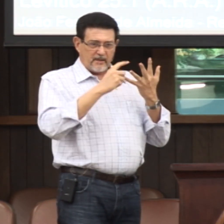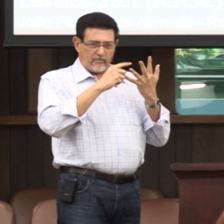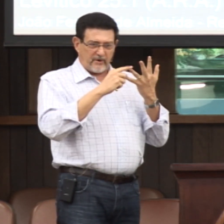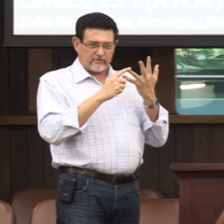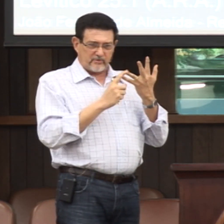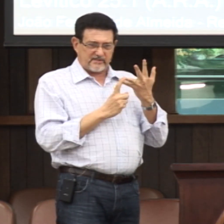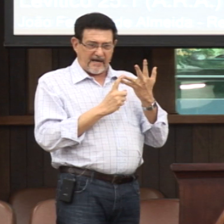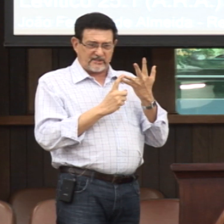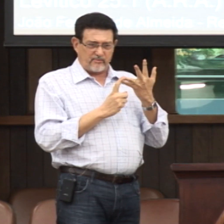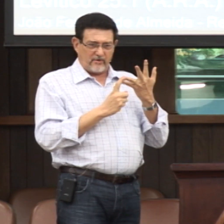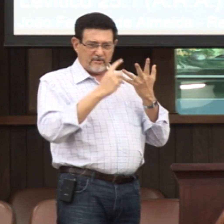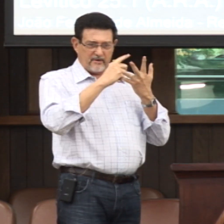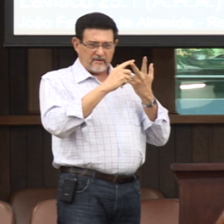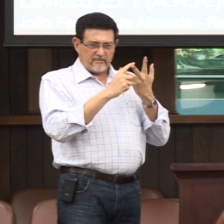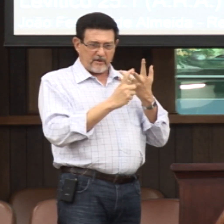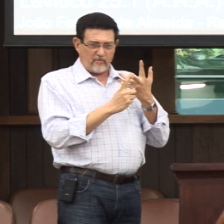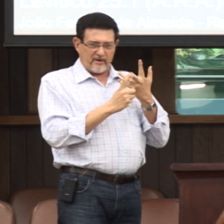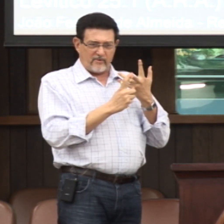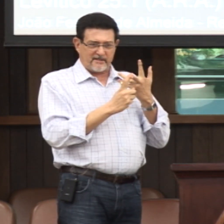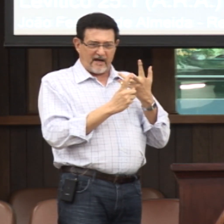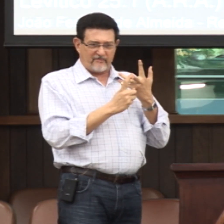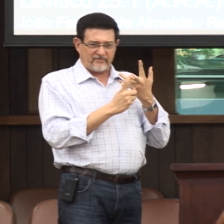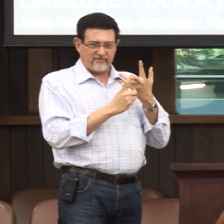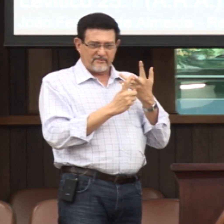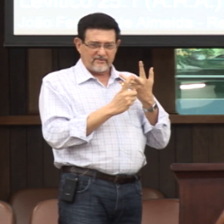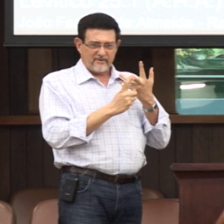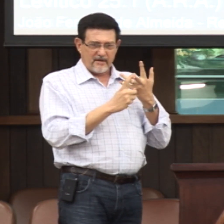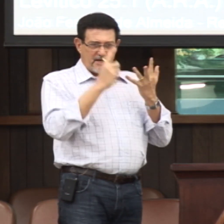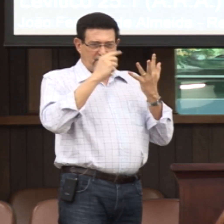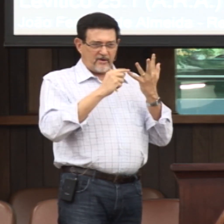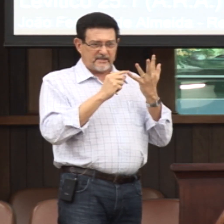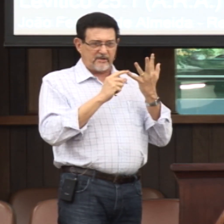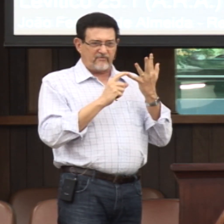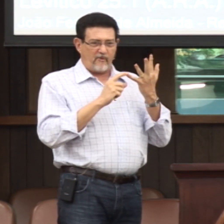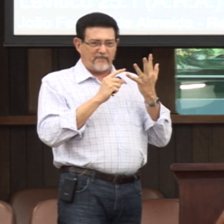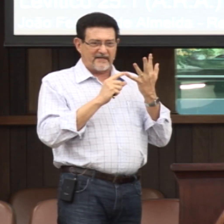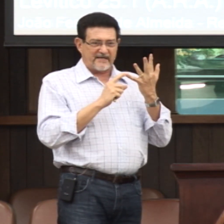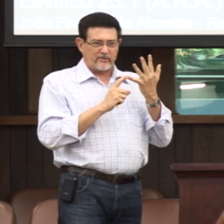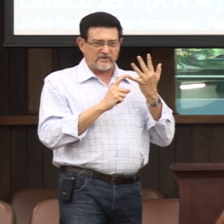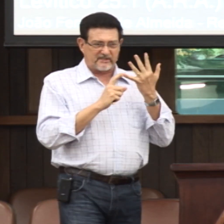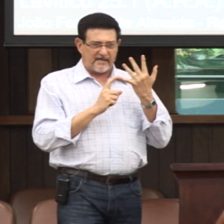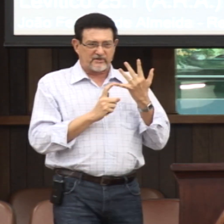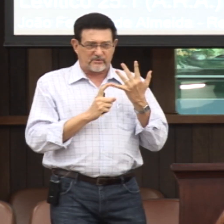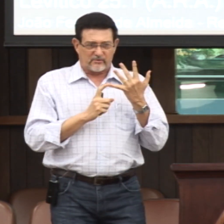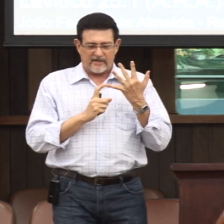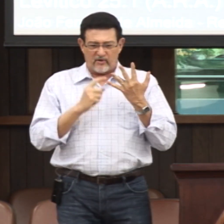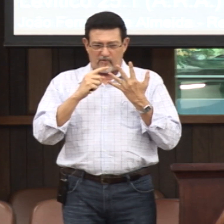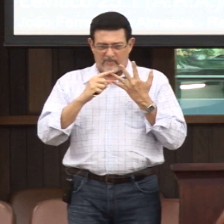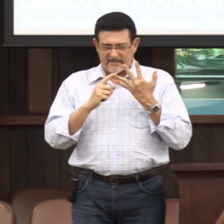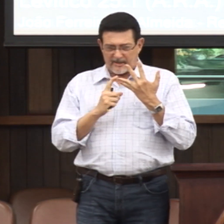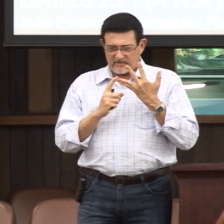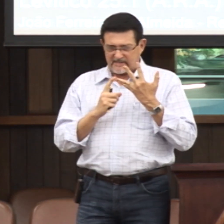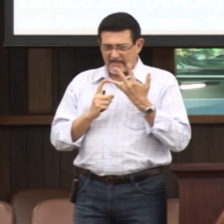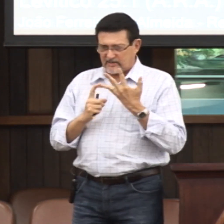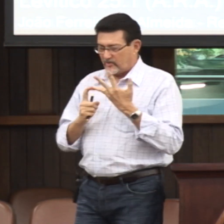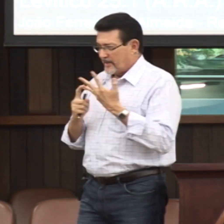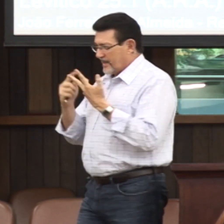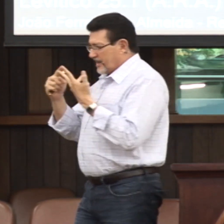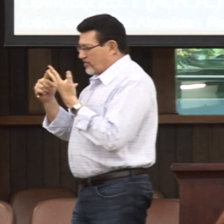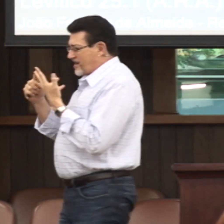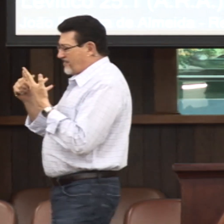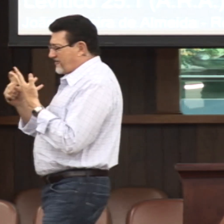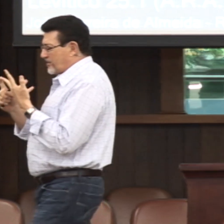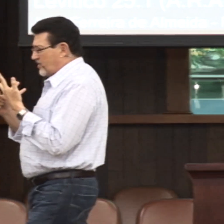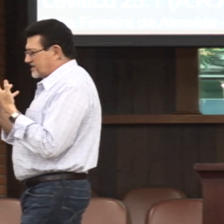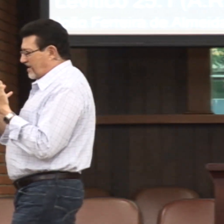eu planto do sétimo para comer no oitavo Ora se eu for plantar no sexto e não vou plantar no sétimo